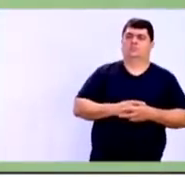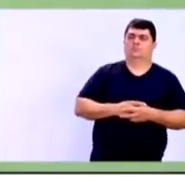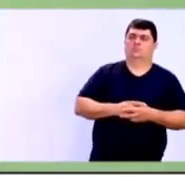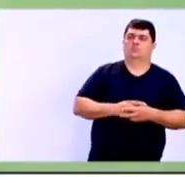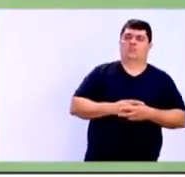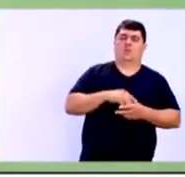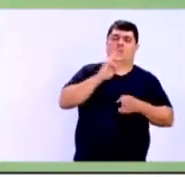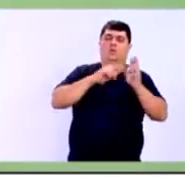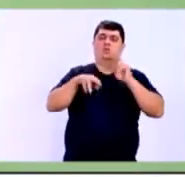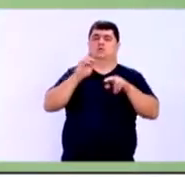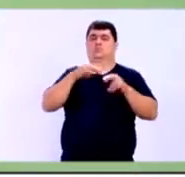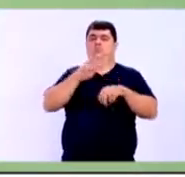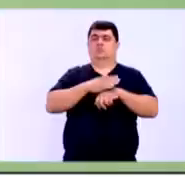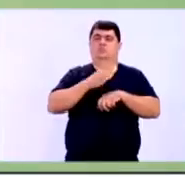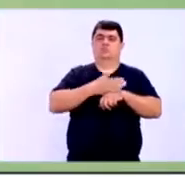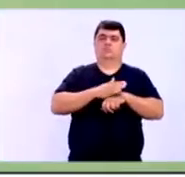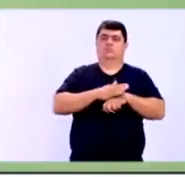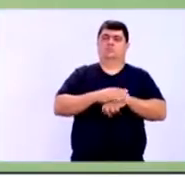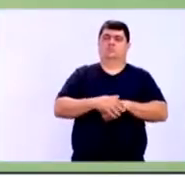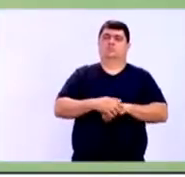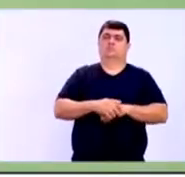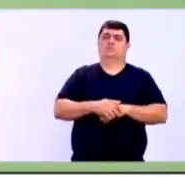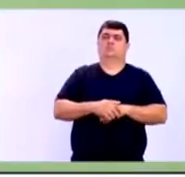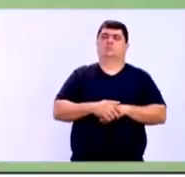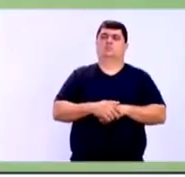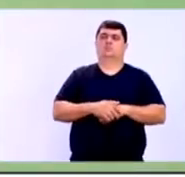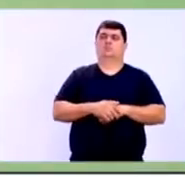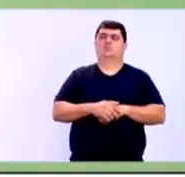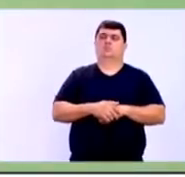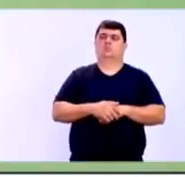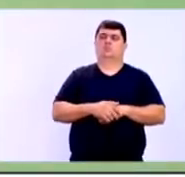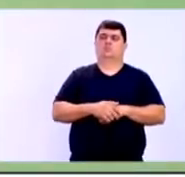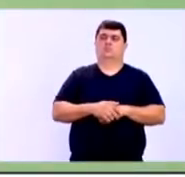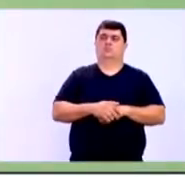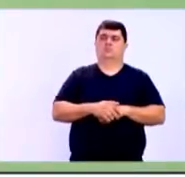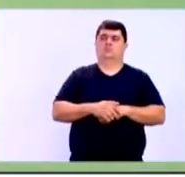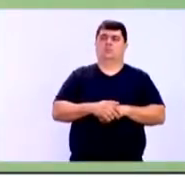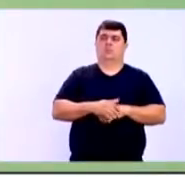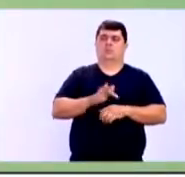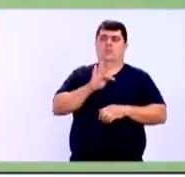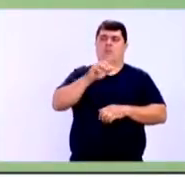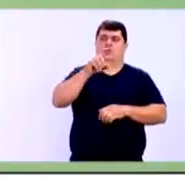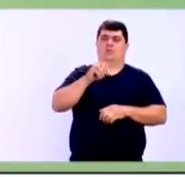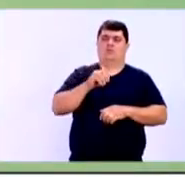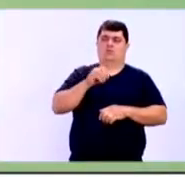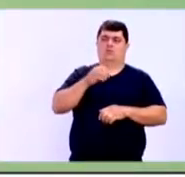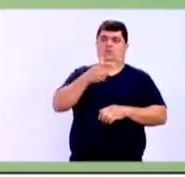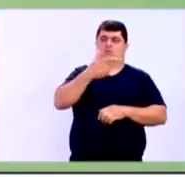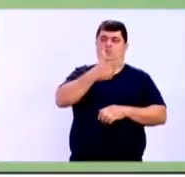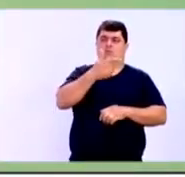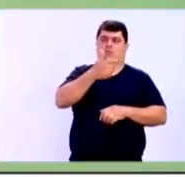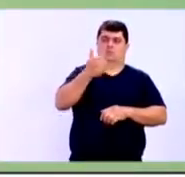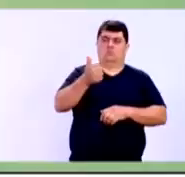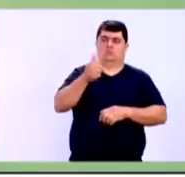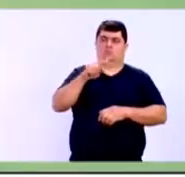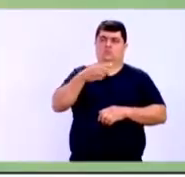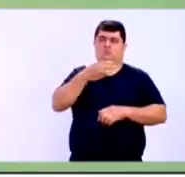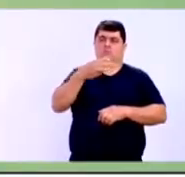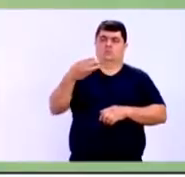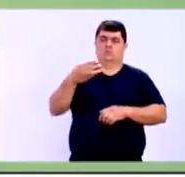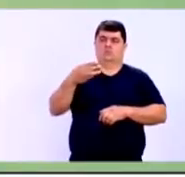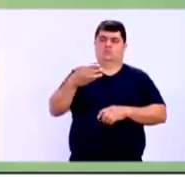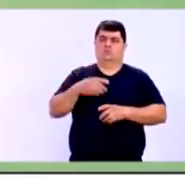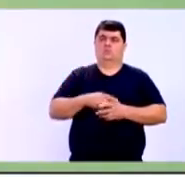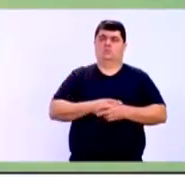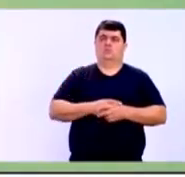ficaria mais ou menos aqui, ó. Olhando isso aqui, fixo será de 200 e pouco, ó,